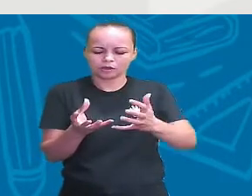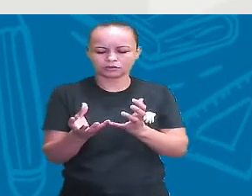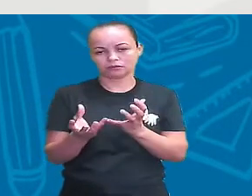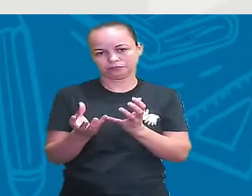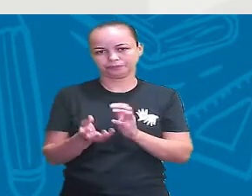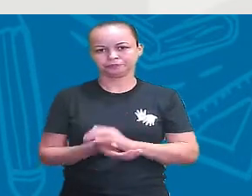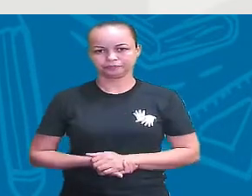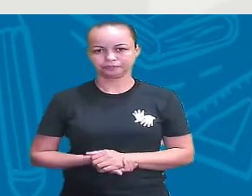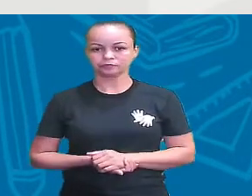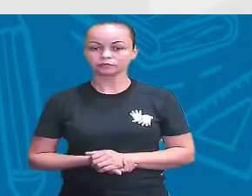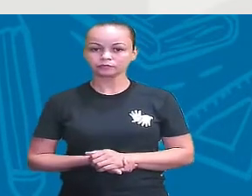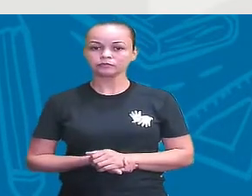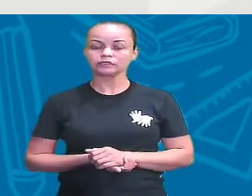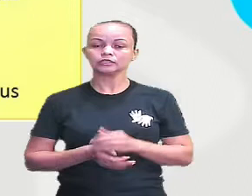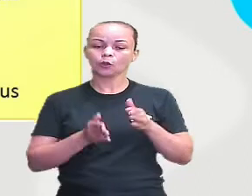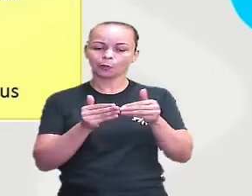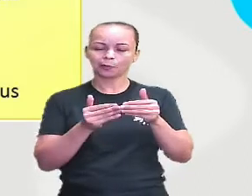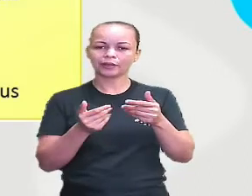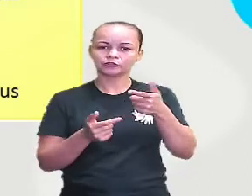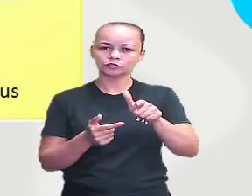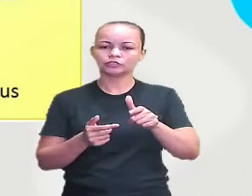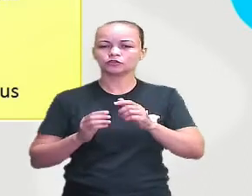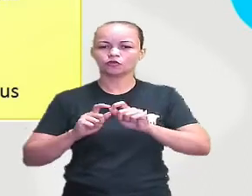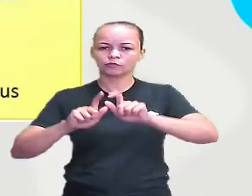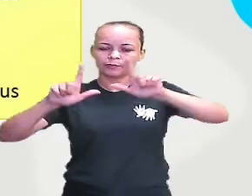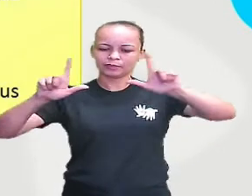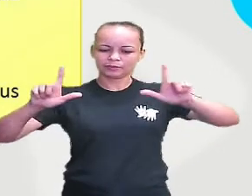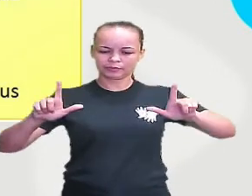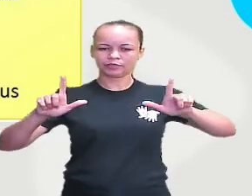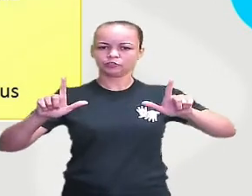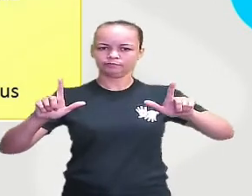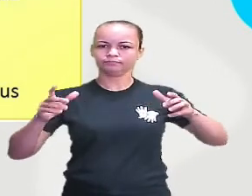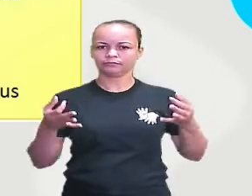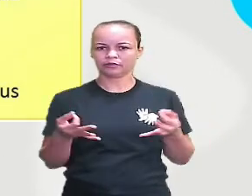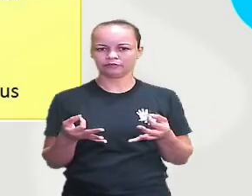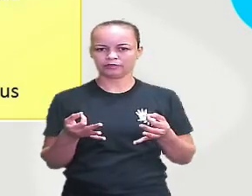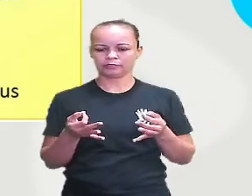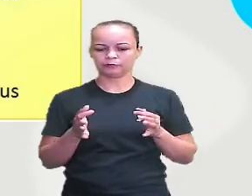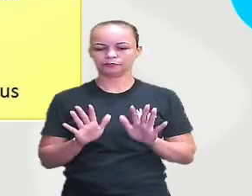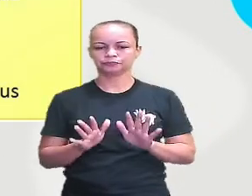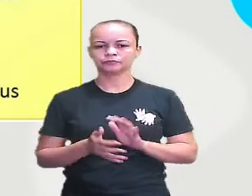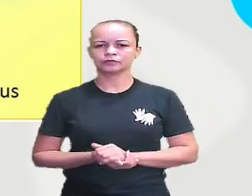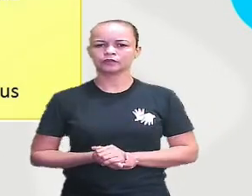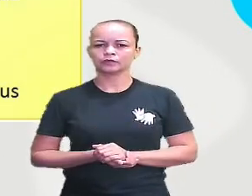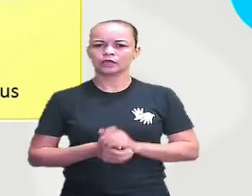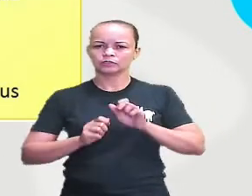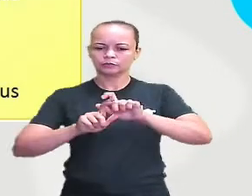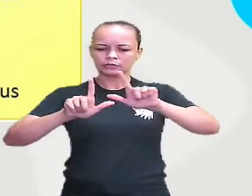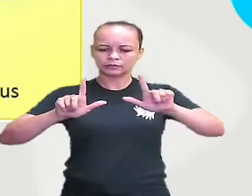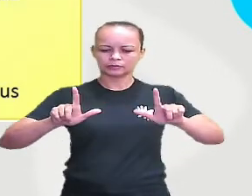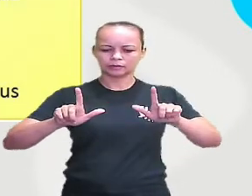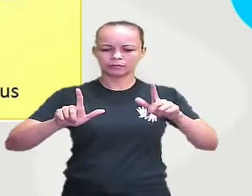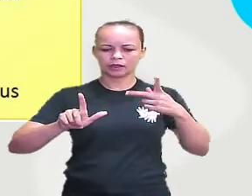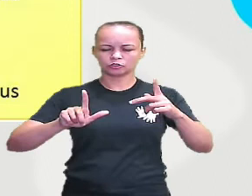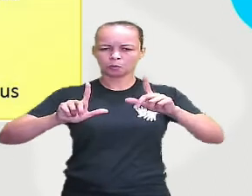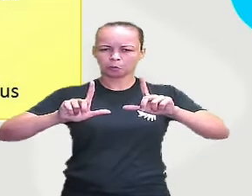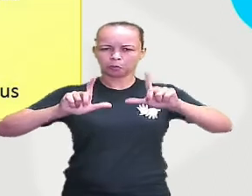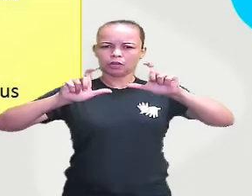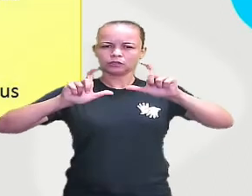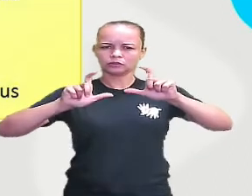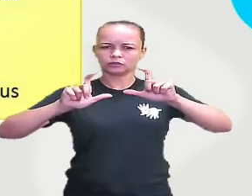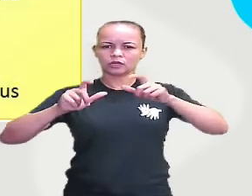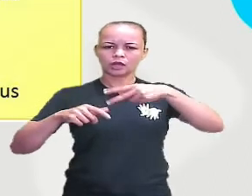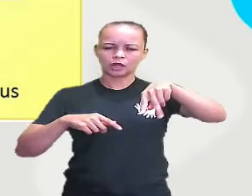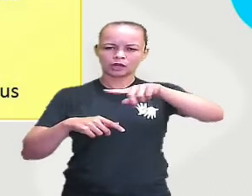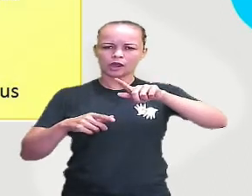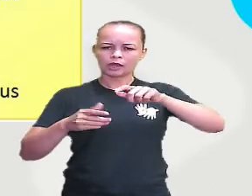pedir para a produção, mais uma vez, por favor, produção, abre essa imagem aí. Perfeito. Printa essa imagem se for preciso. Anota, faça o que for